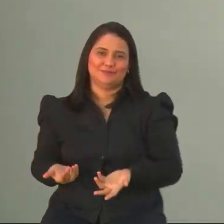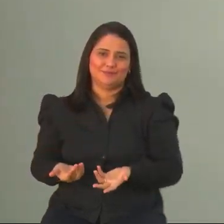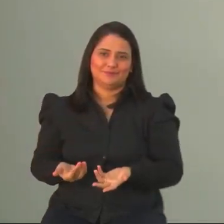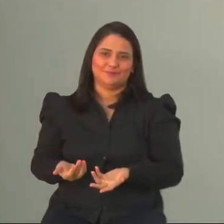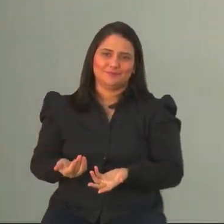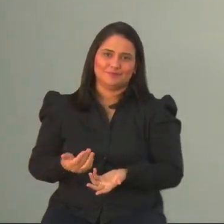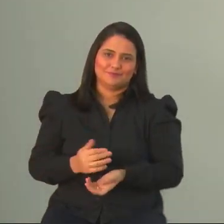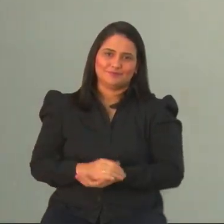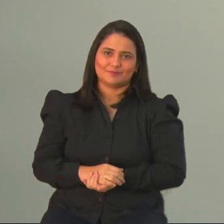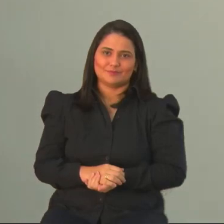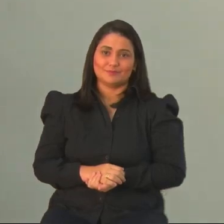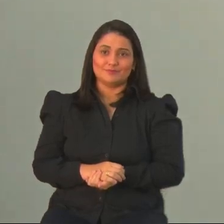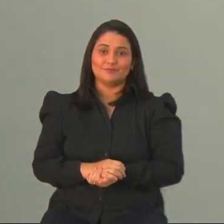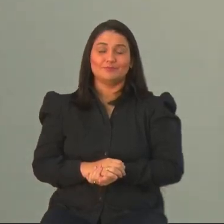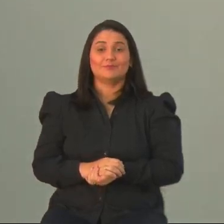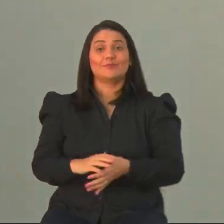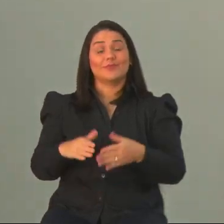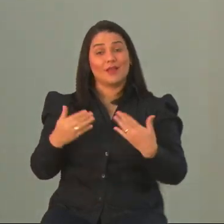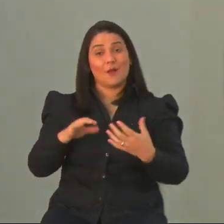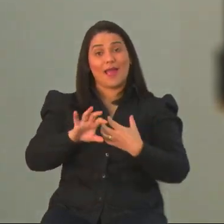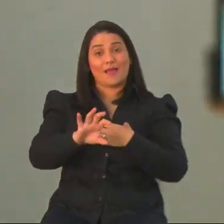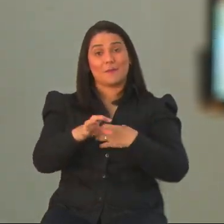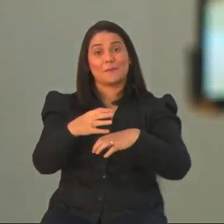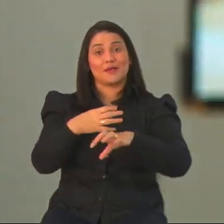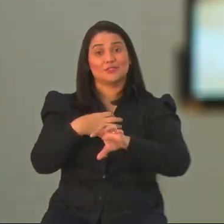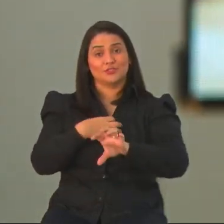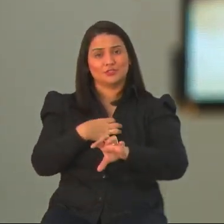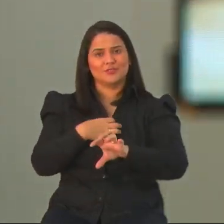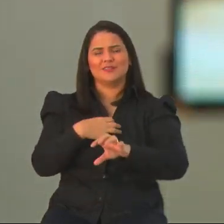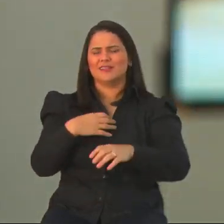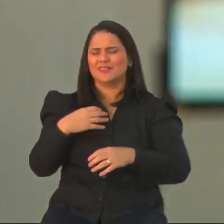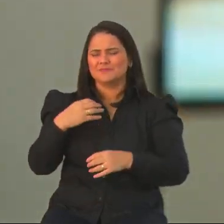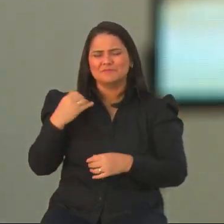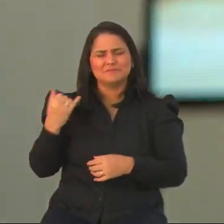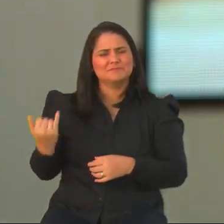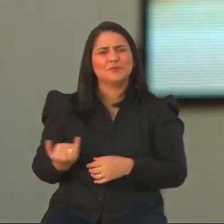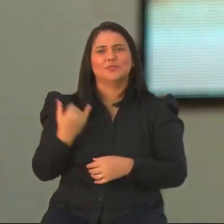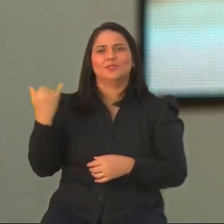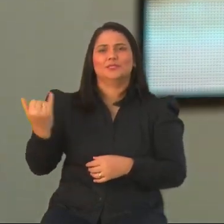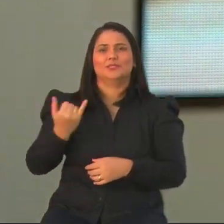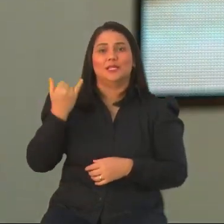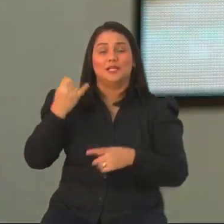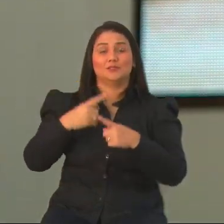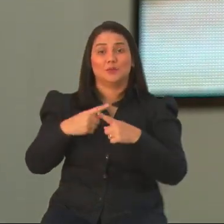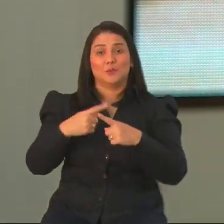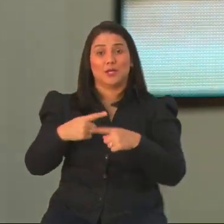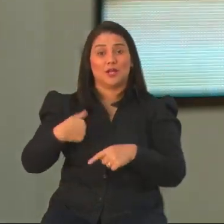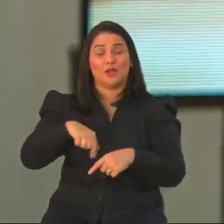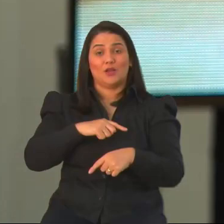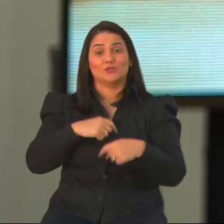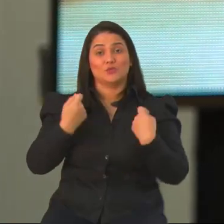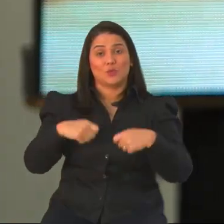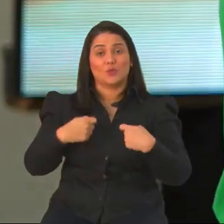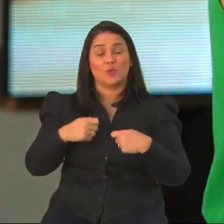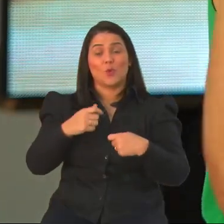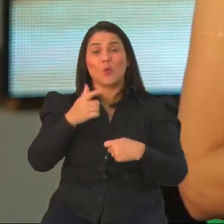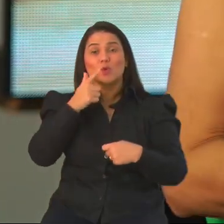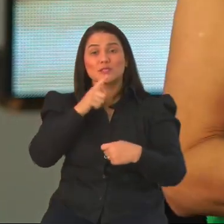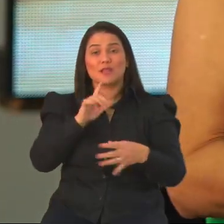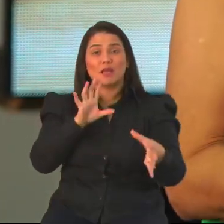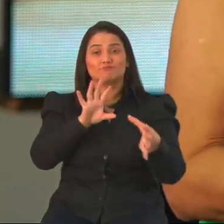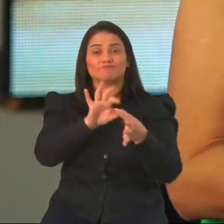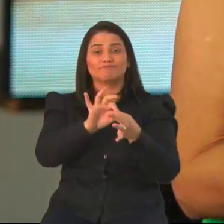Então, a empatia, ela é essencial para que a gente consiga se conectar e entender o que, que a